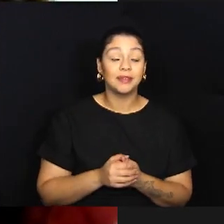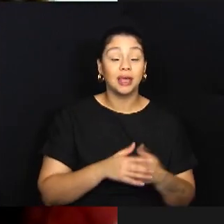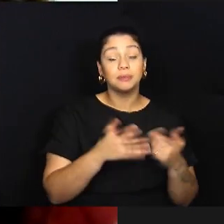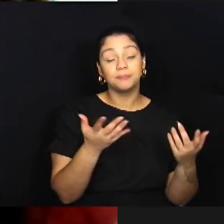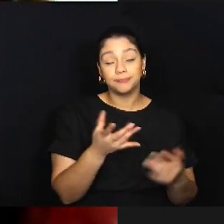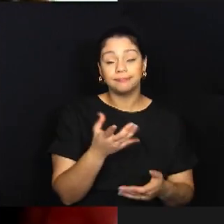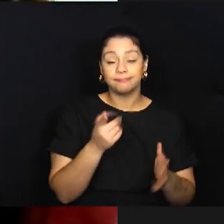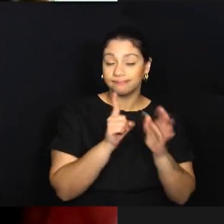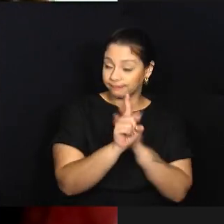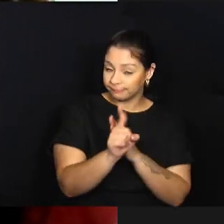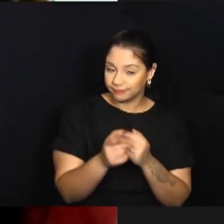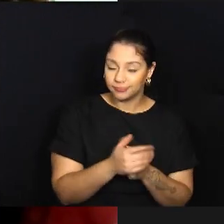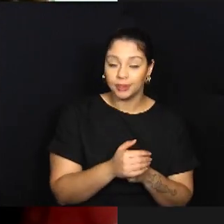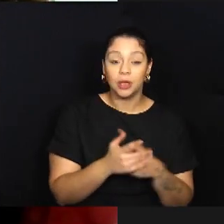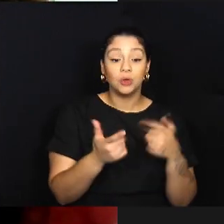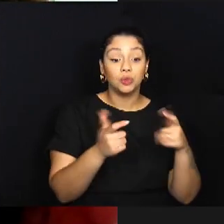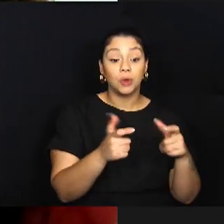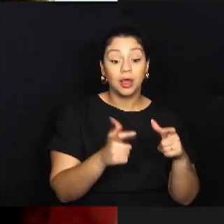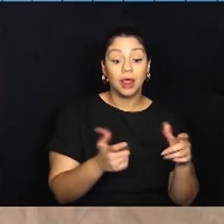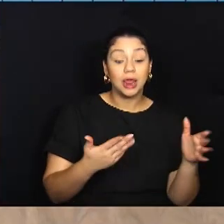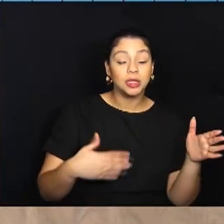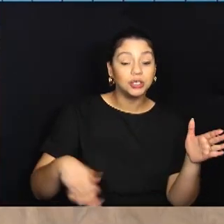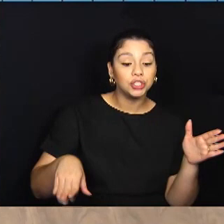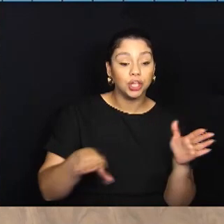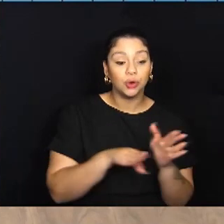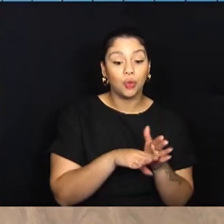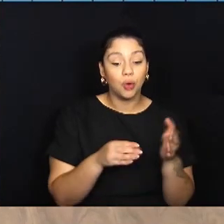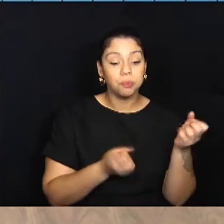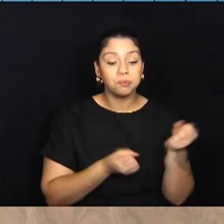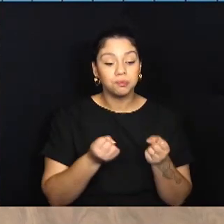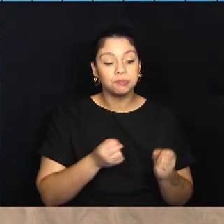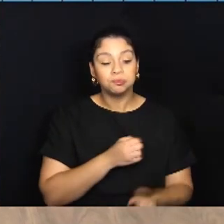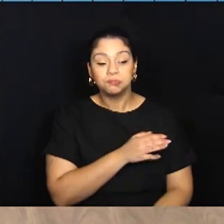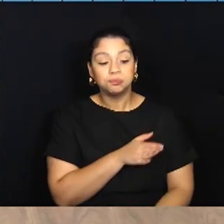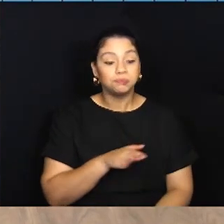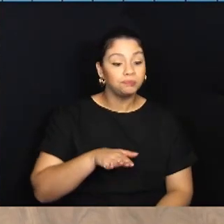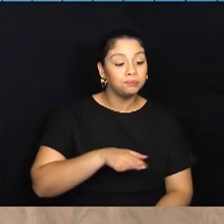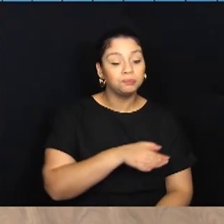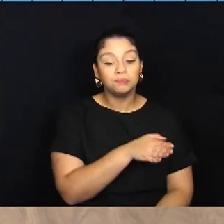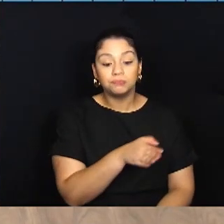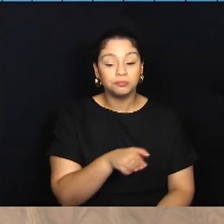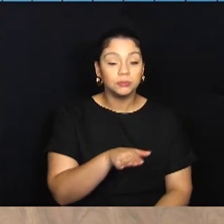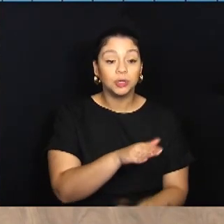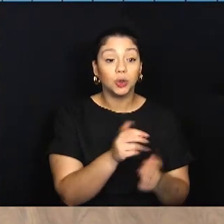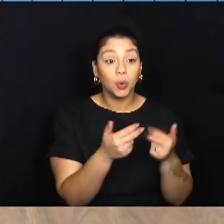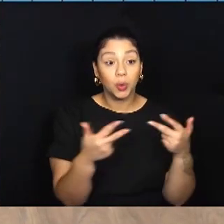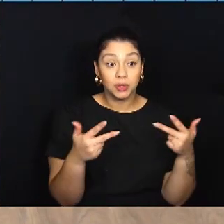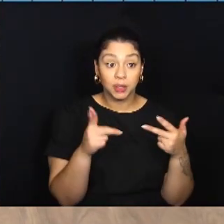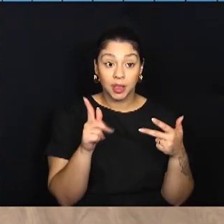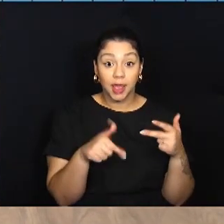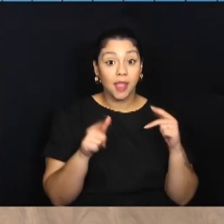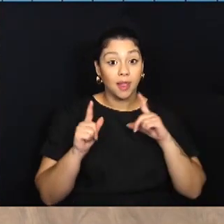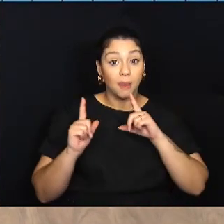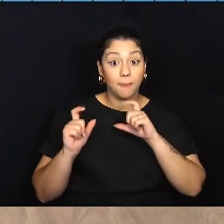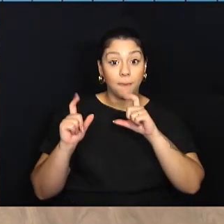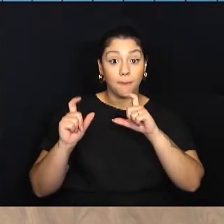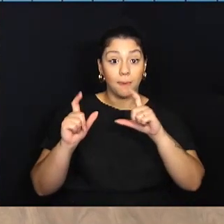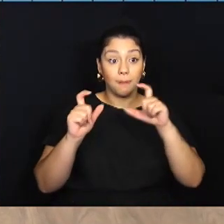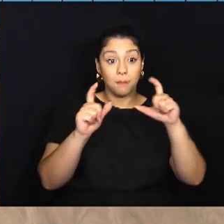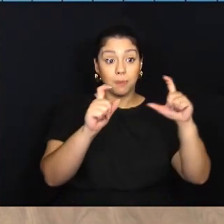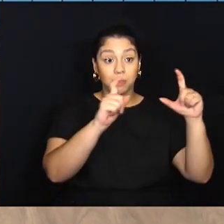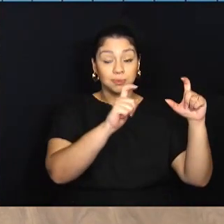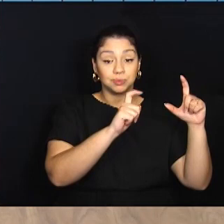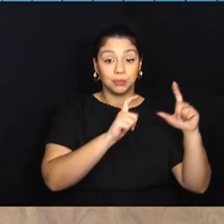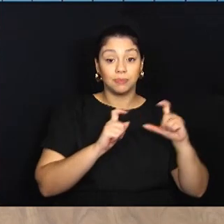local, o que vocês fazem com toda essa riqueza adquirida? Tudo isso é fotografado, vocês estão